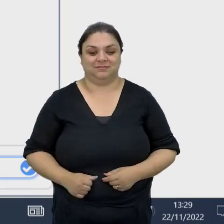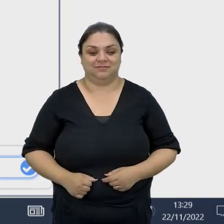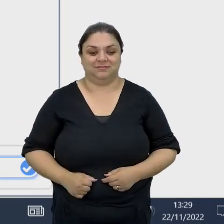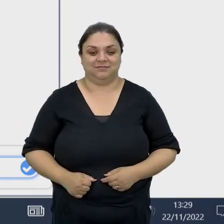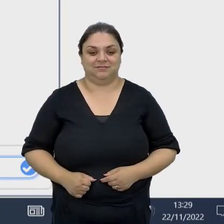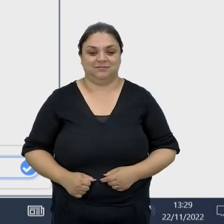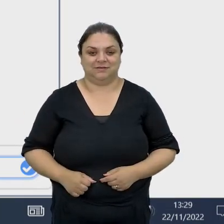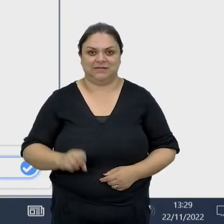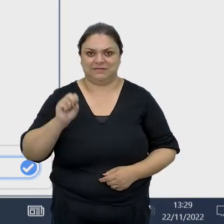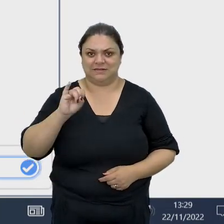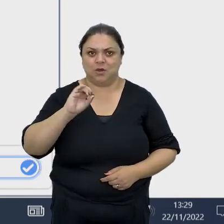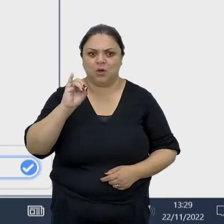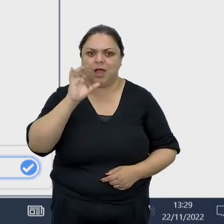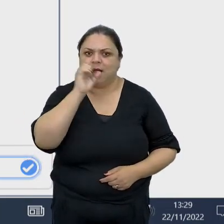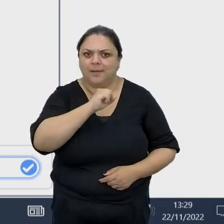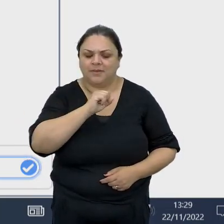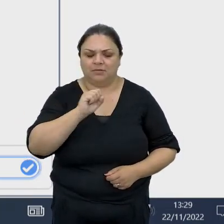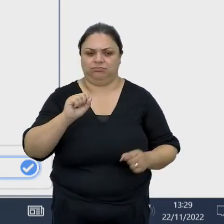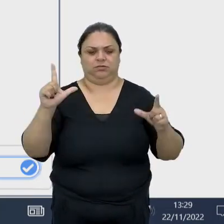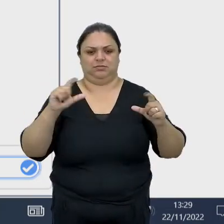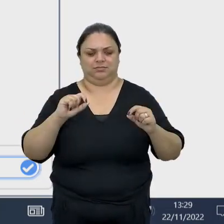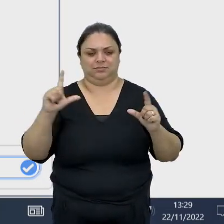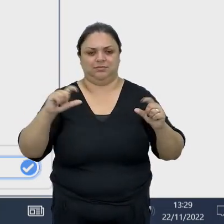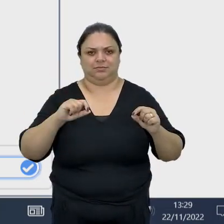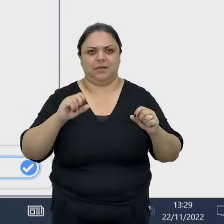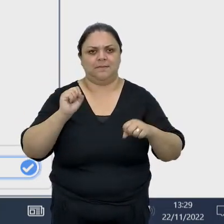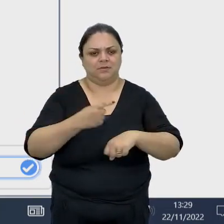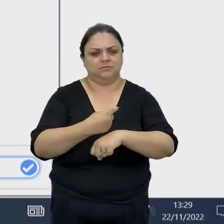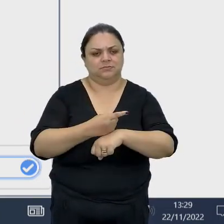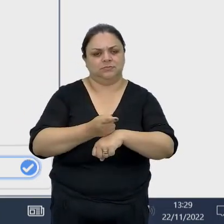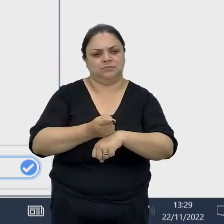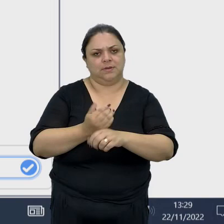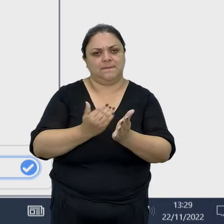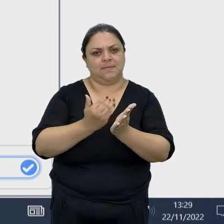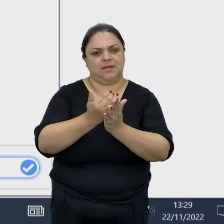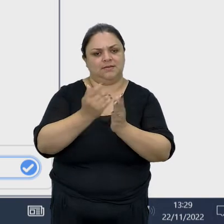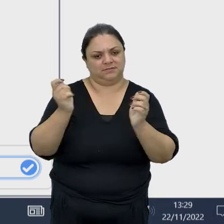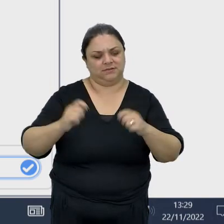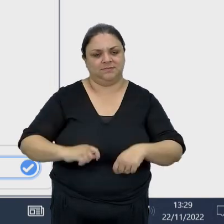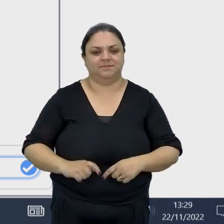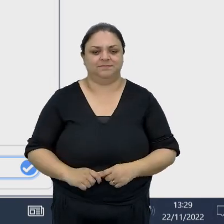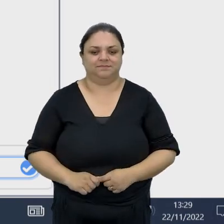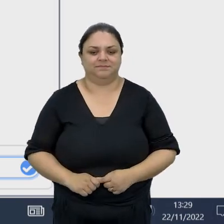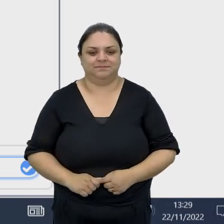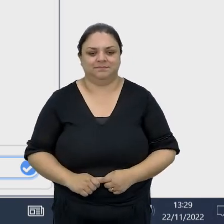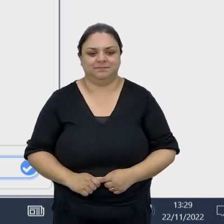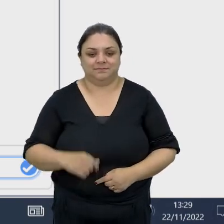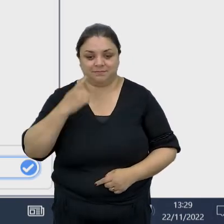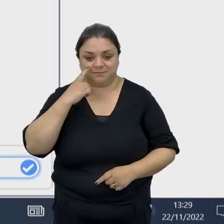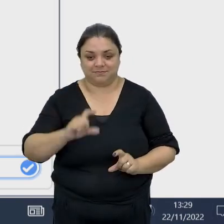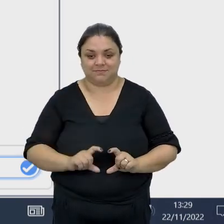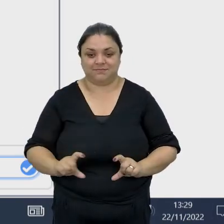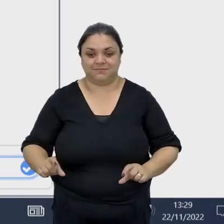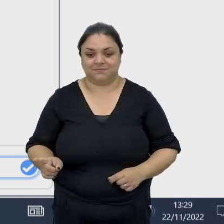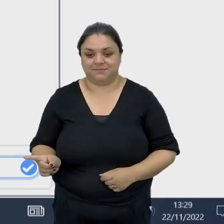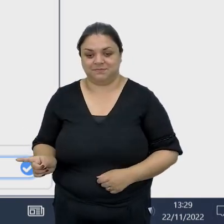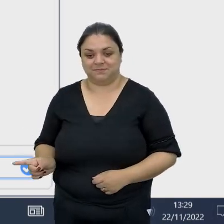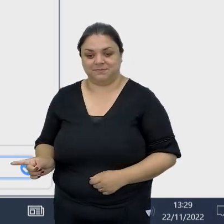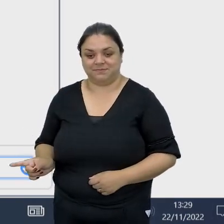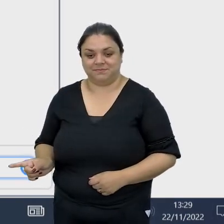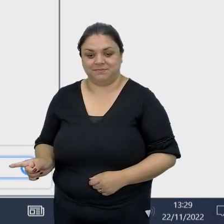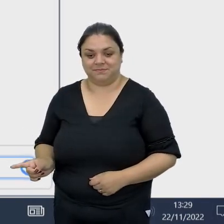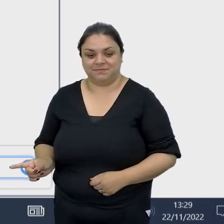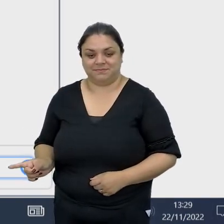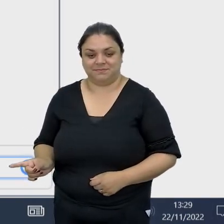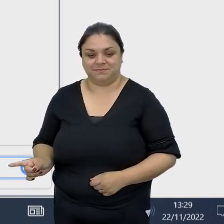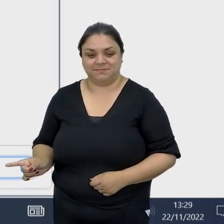oi foi muito rápido, você pode pôr mais tempo para esse oi durar. Legal. Entendeu? Pra pessoa conseguir ler. Tá vendo que abriu uma caixinha embaixo? Vou colocar aqui. Então vai no teclado e